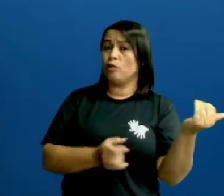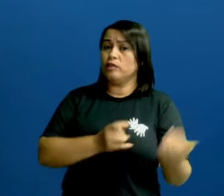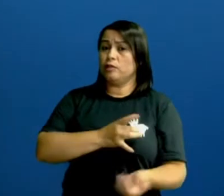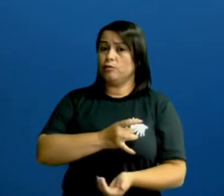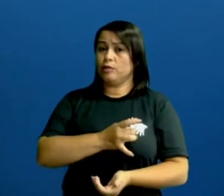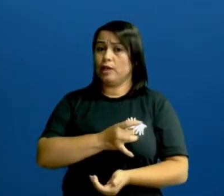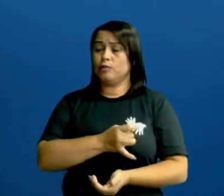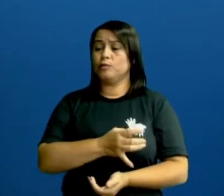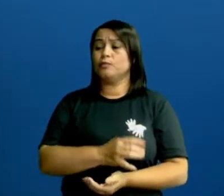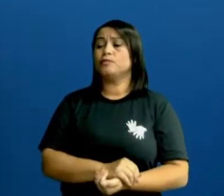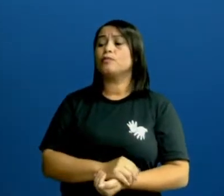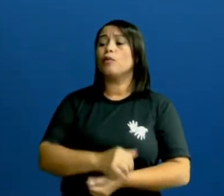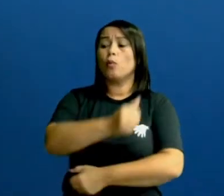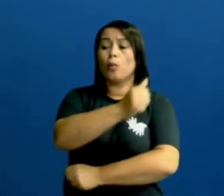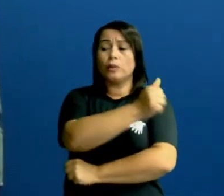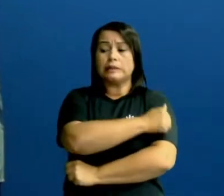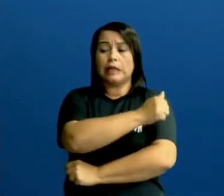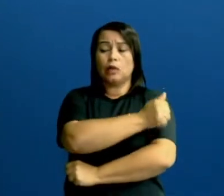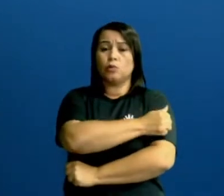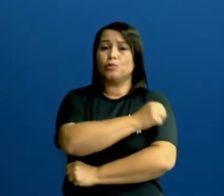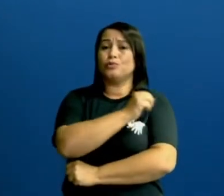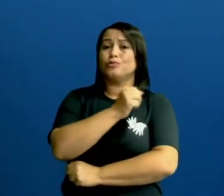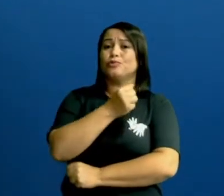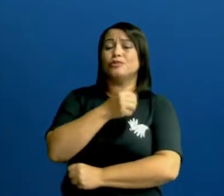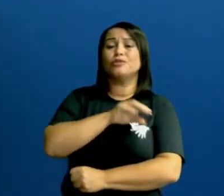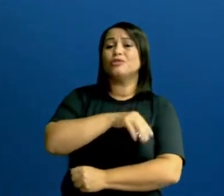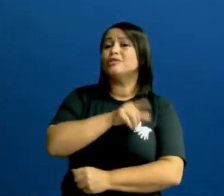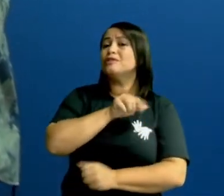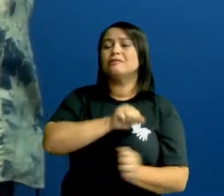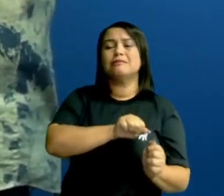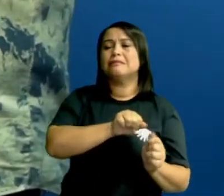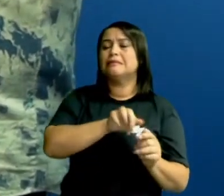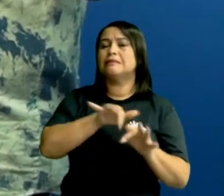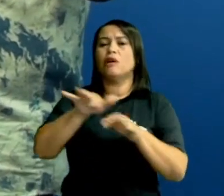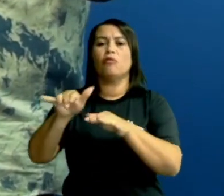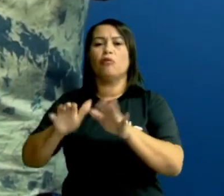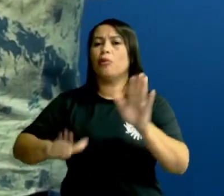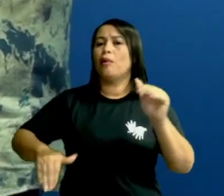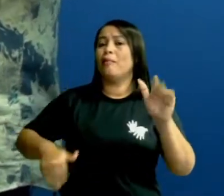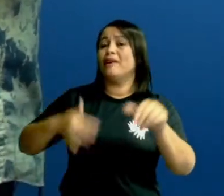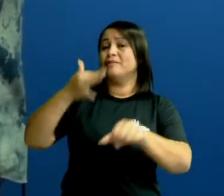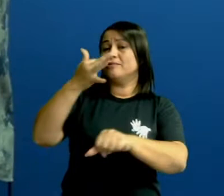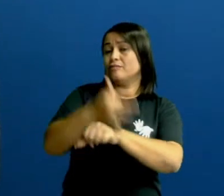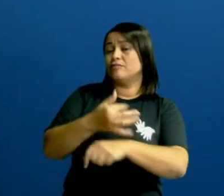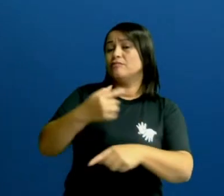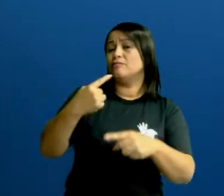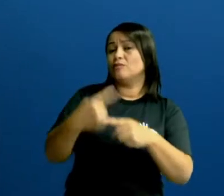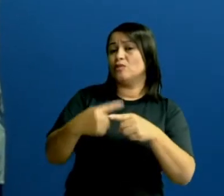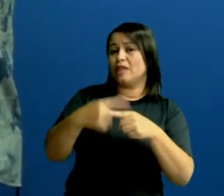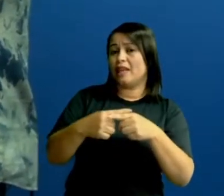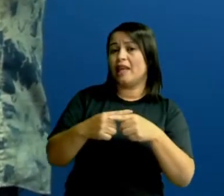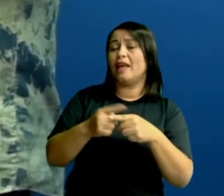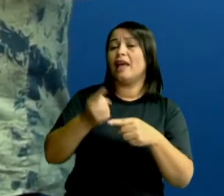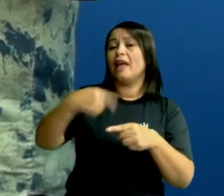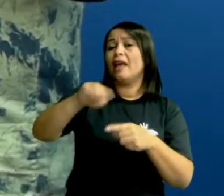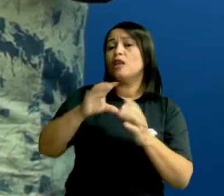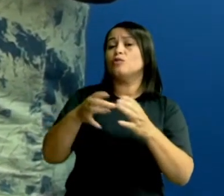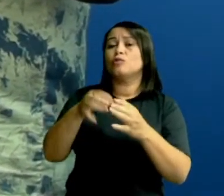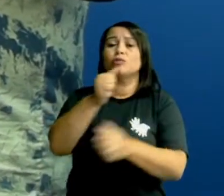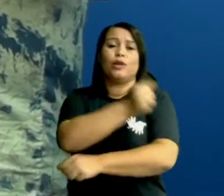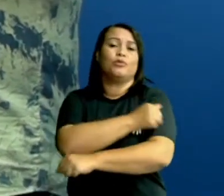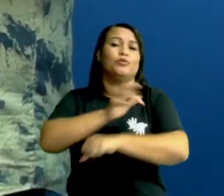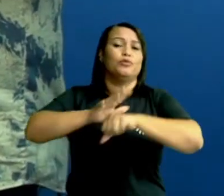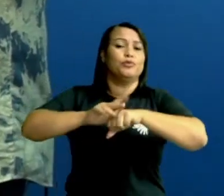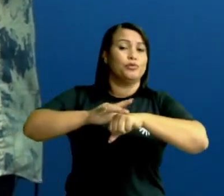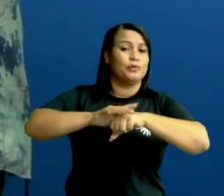assustados. Os alunos não foram à praia. Por que que esses alunos não foram à praia? Porque estavam